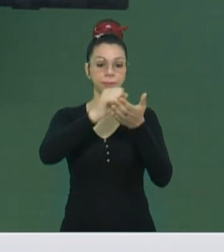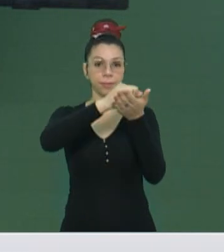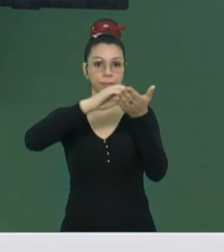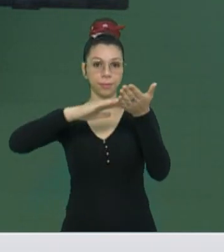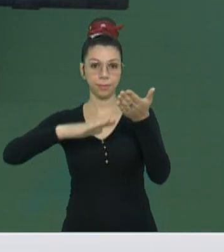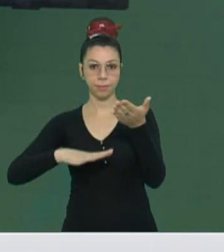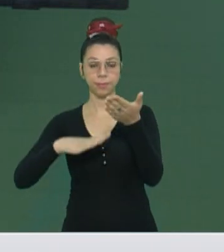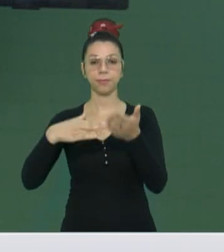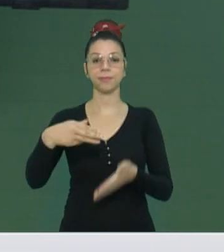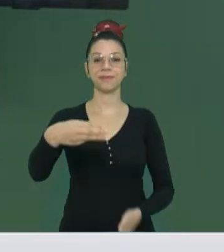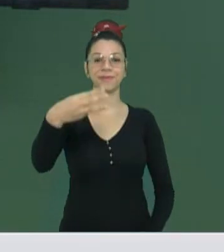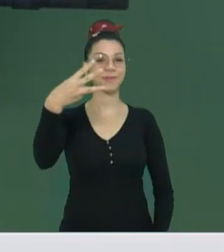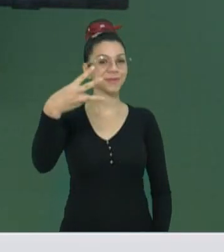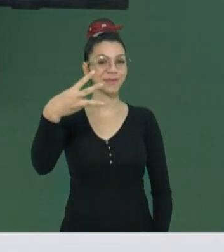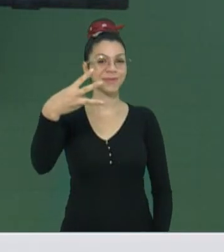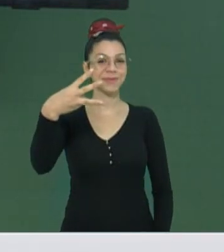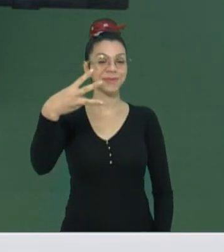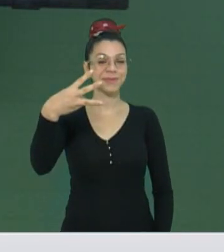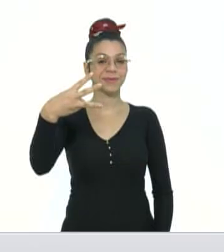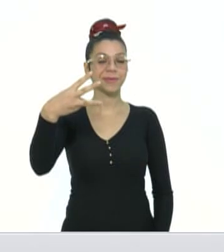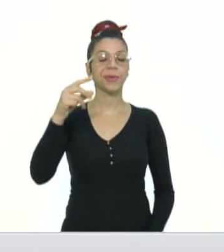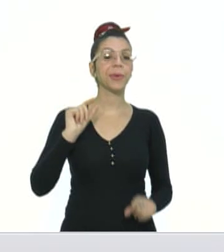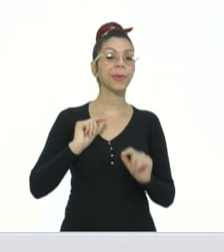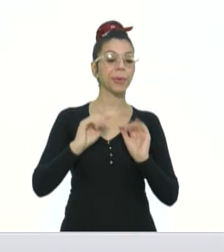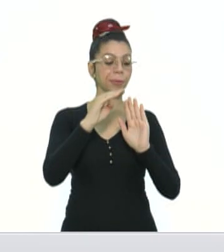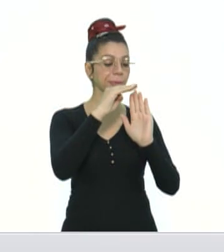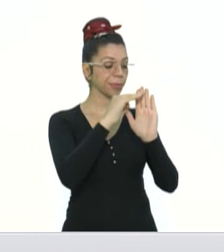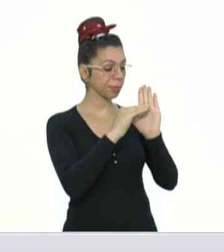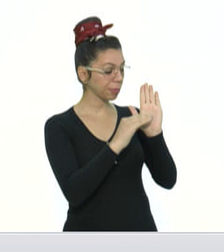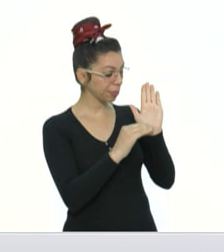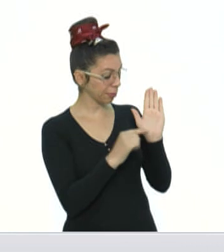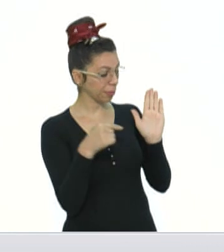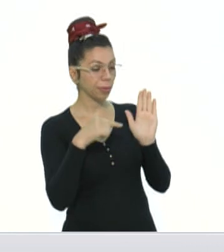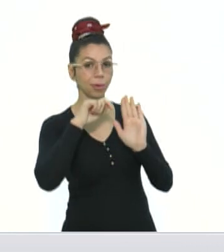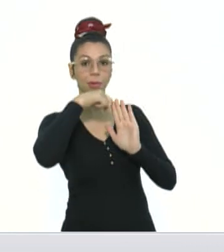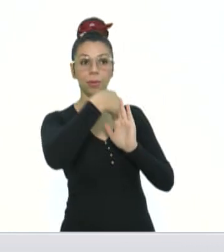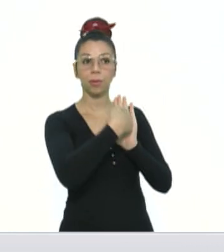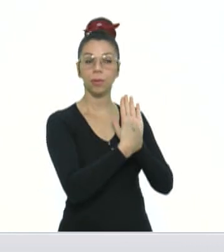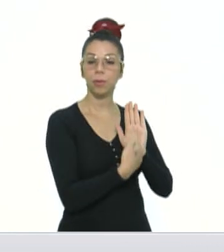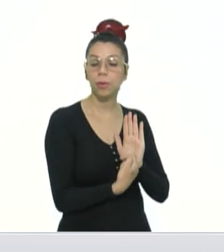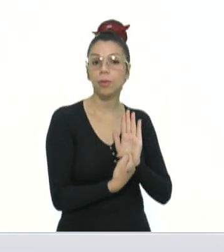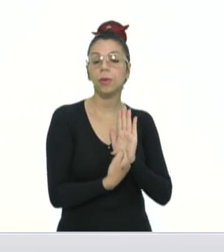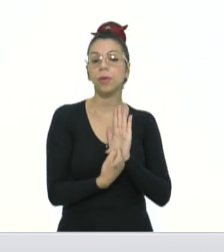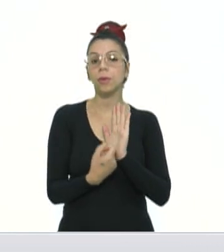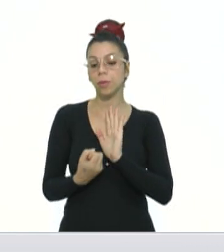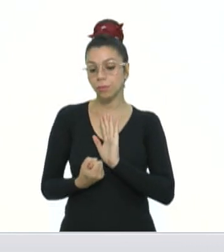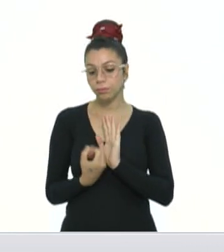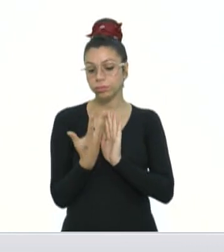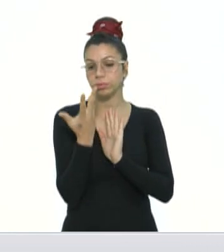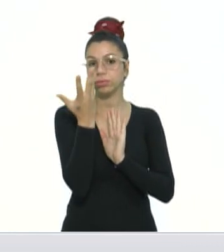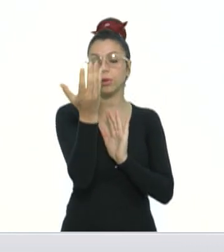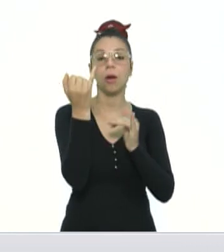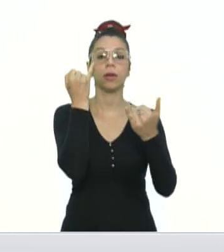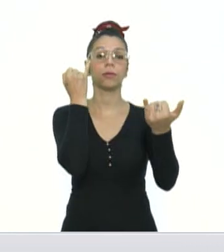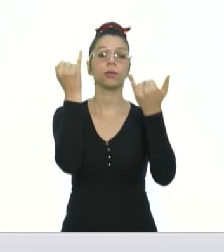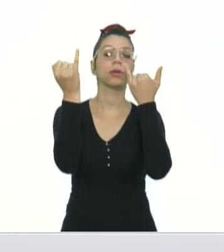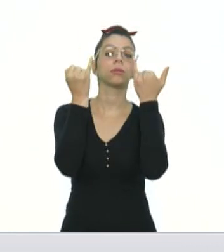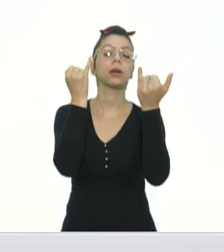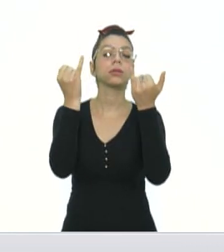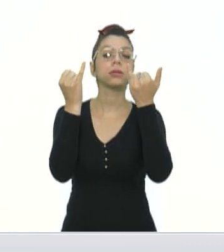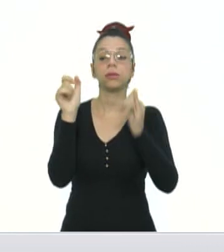atividade 3. Que elementos do texto fornecem-nos a informação